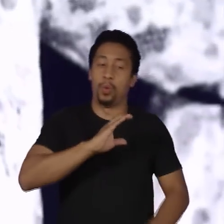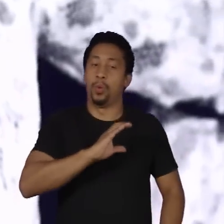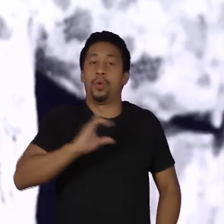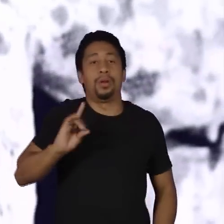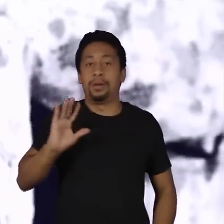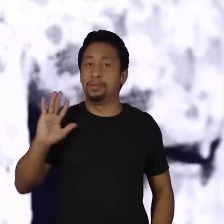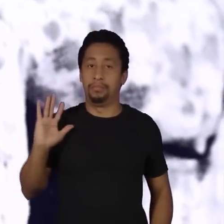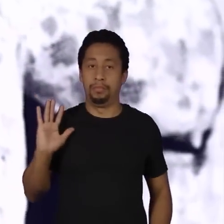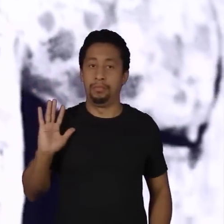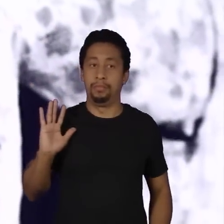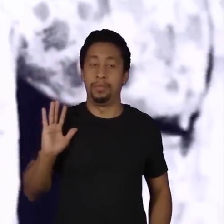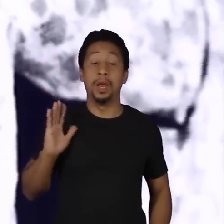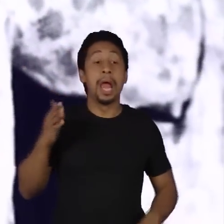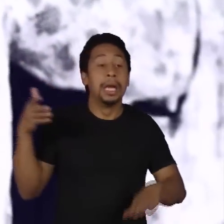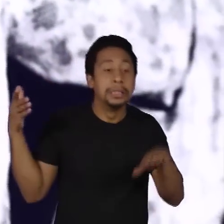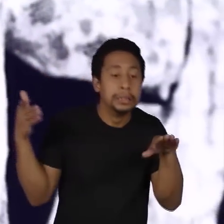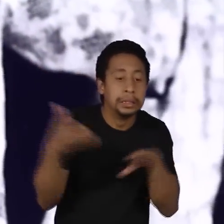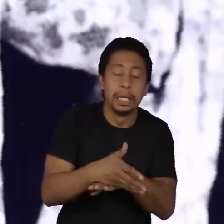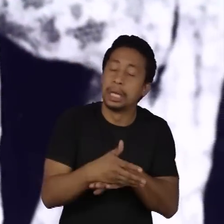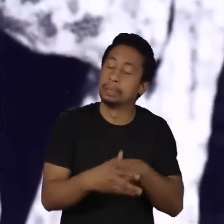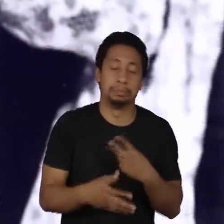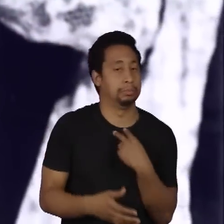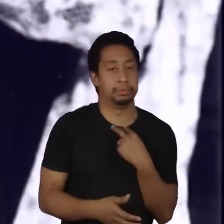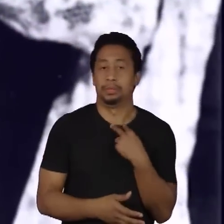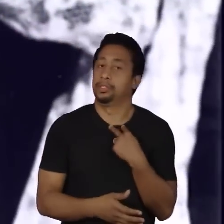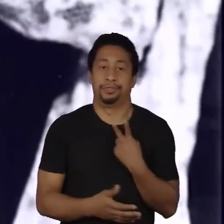podia entrar no samba.